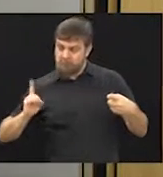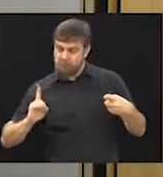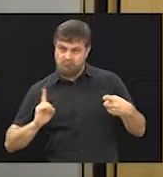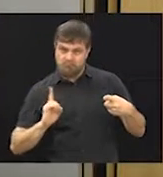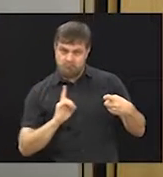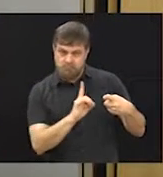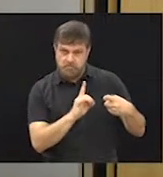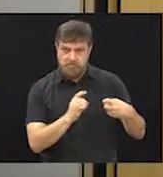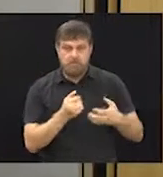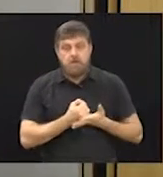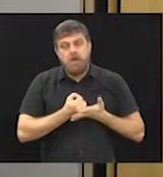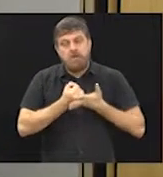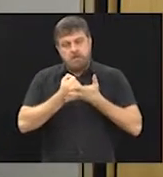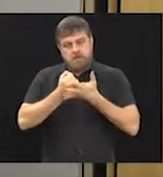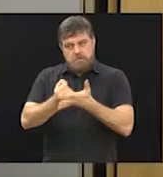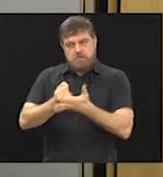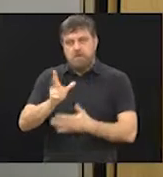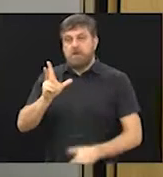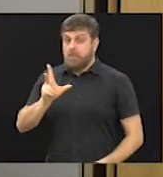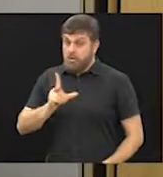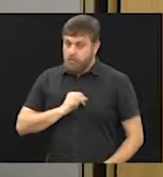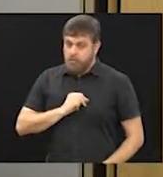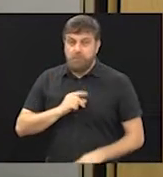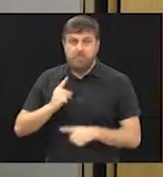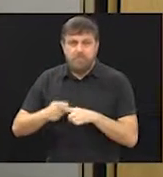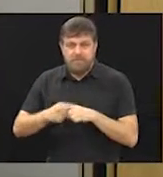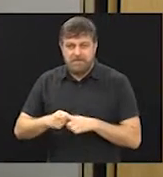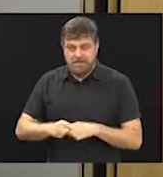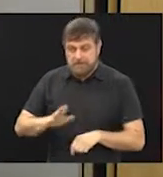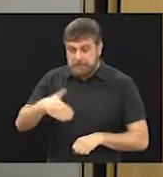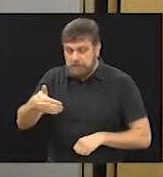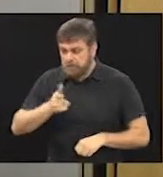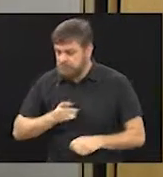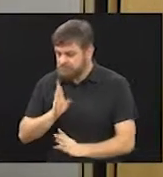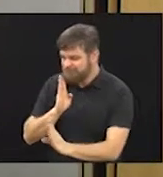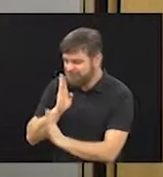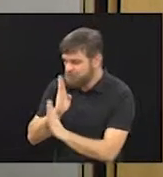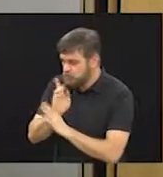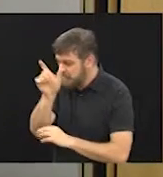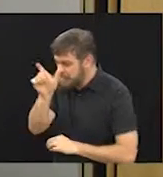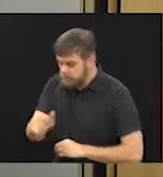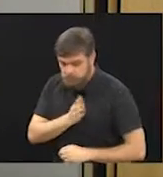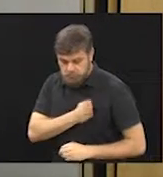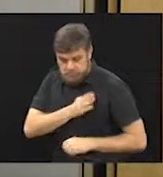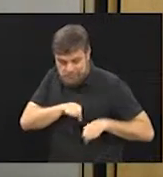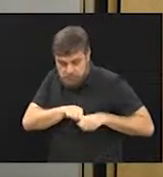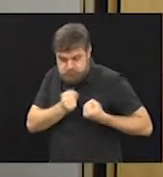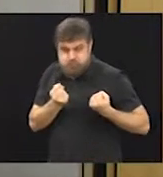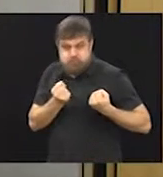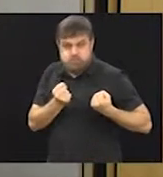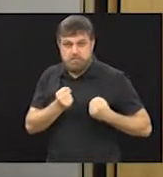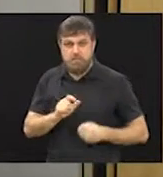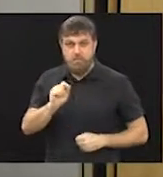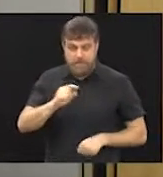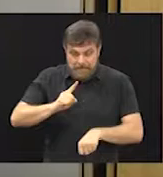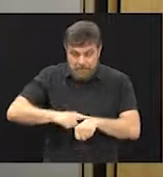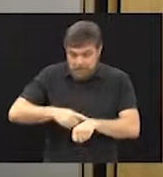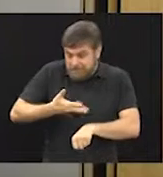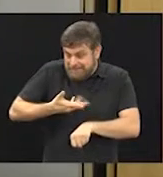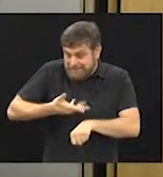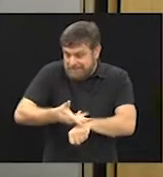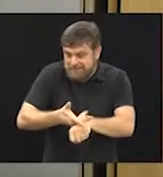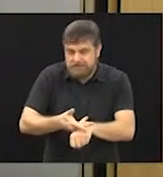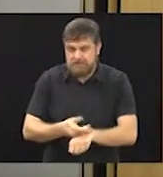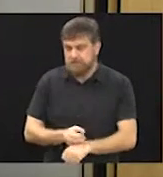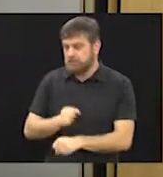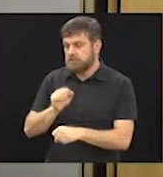vai ajudar bastante. Por quê? Quando você faz o diagnóstico de infarto agudo do miocárdio, o tempo entre